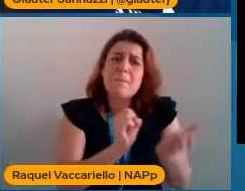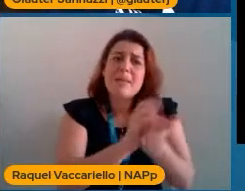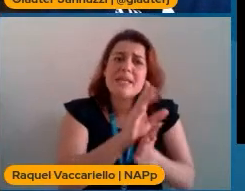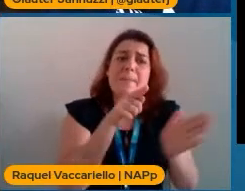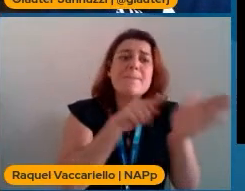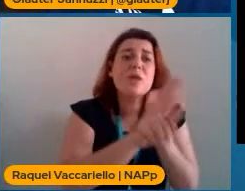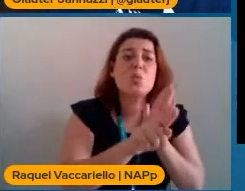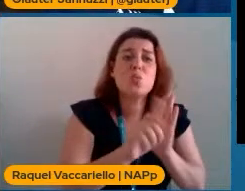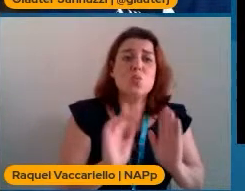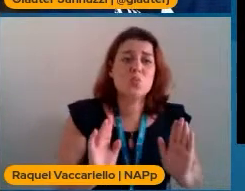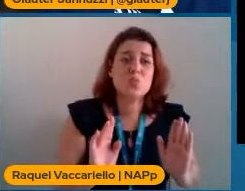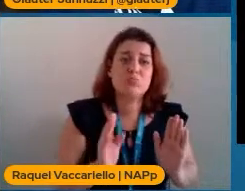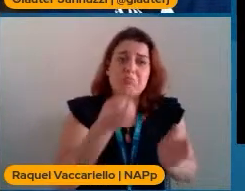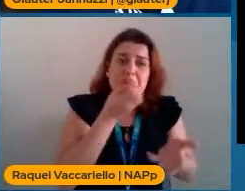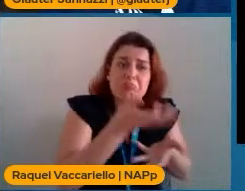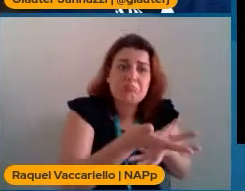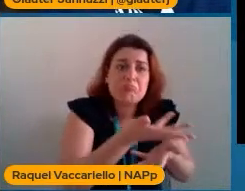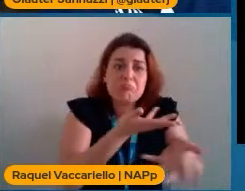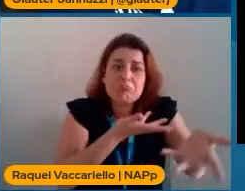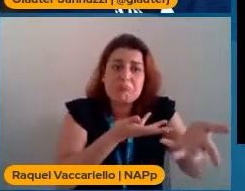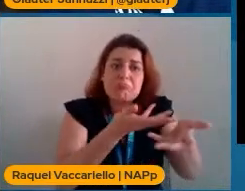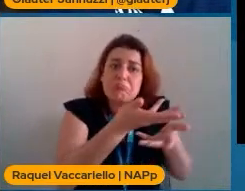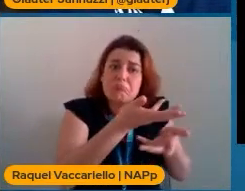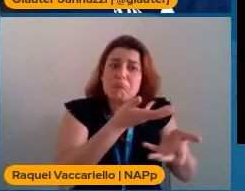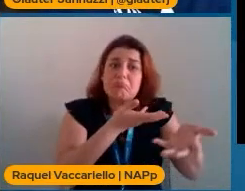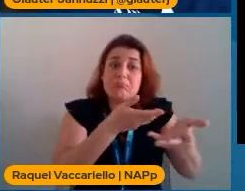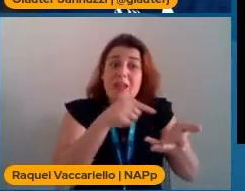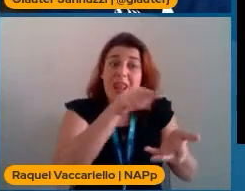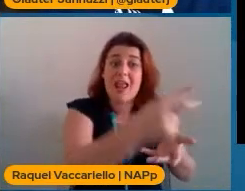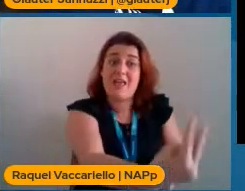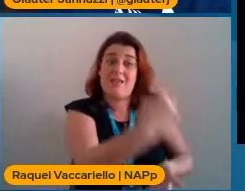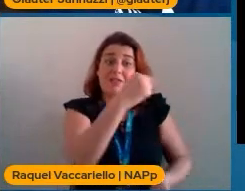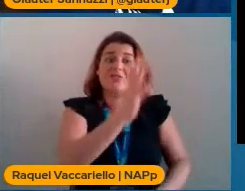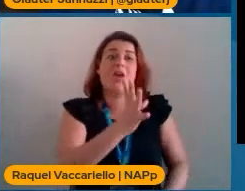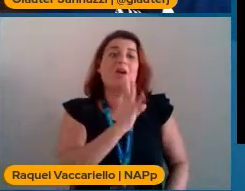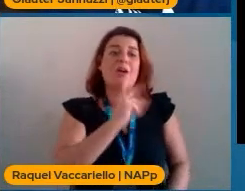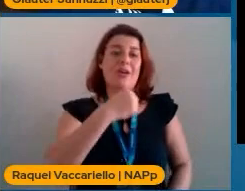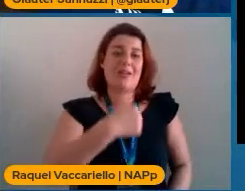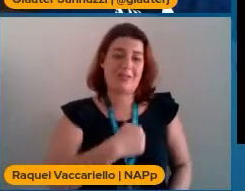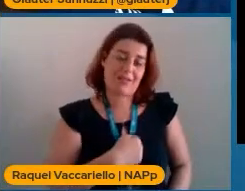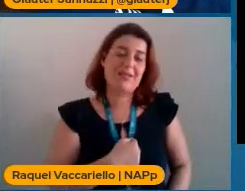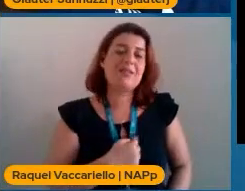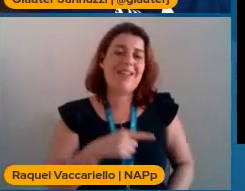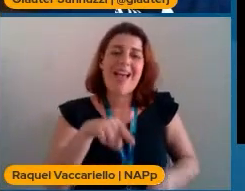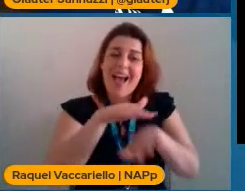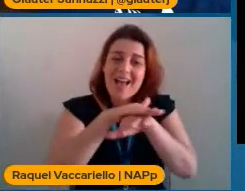esse profissional ou para essa profissional que você veja na Coca-Cola, por exemplo. Comece a conectar. É assim que as coisas